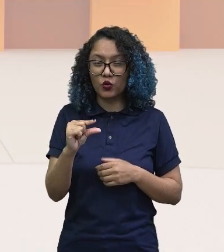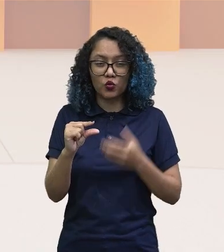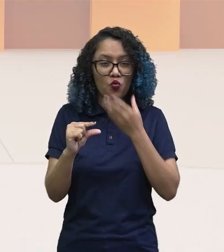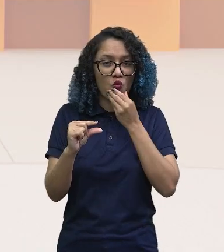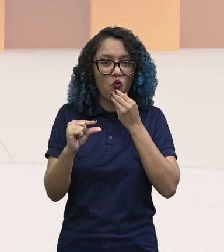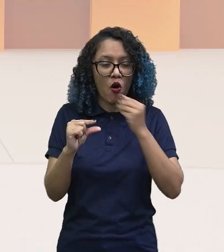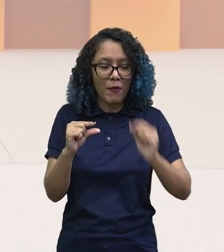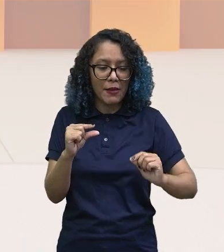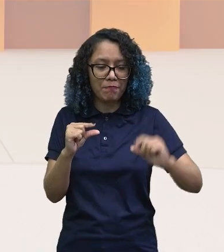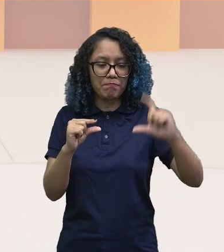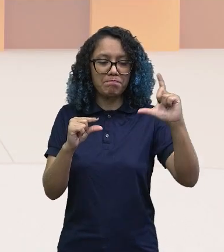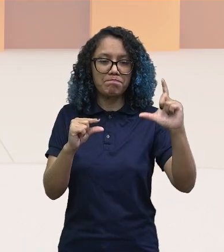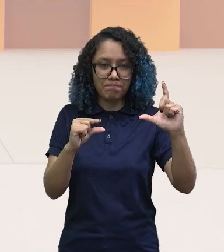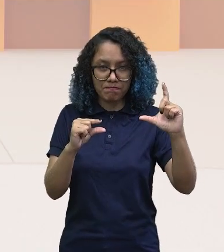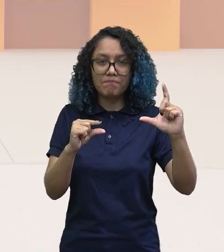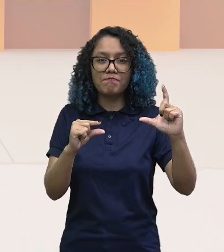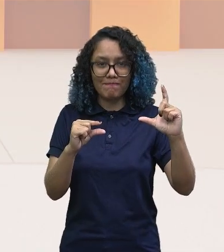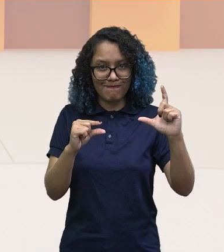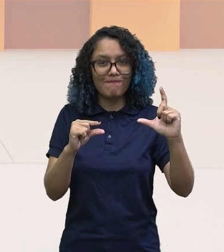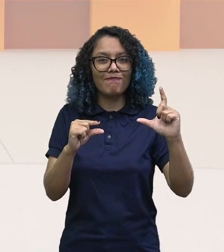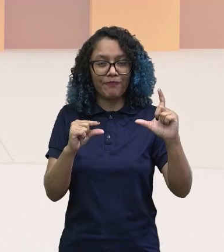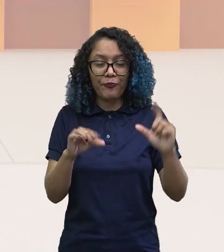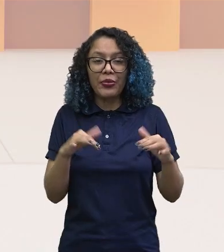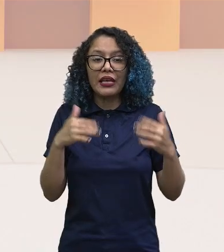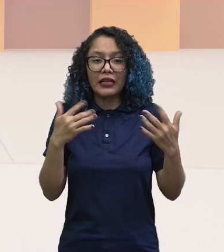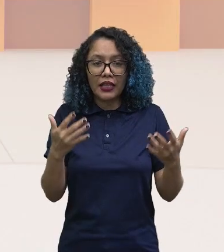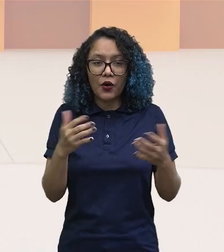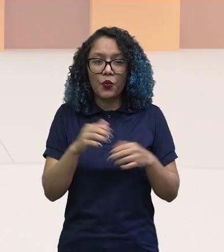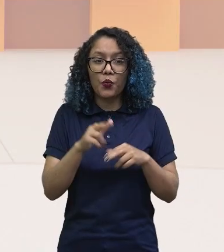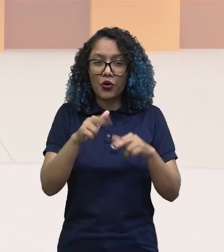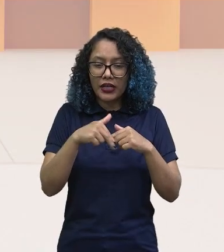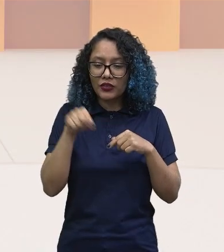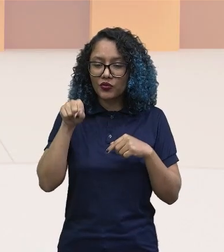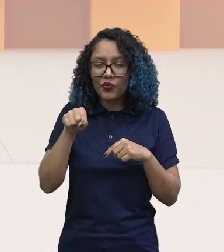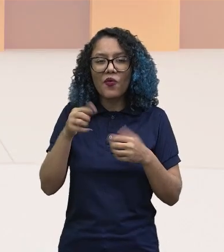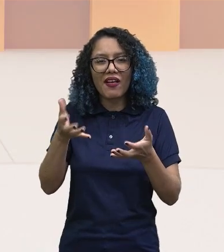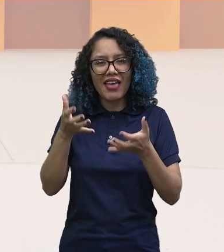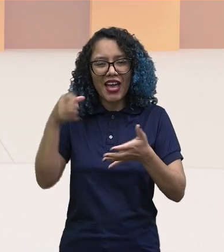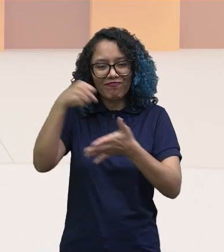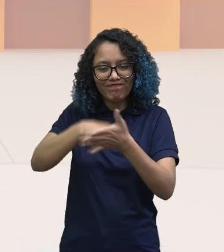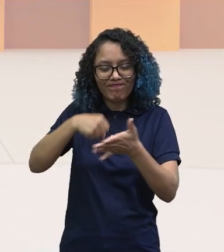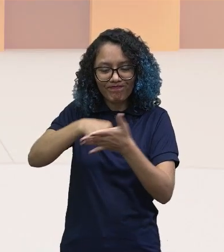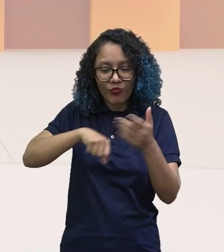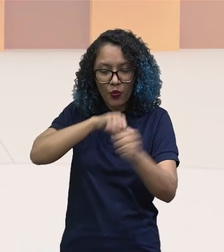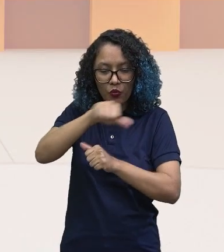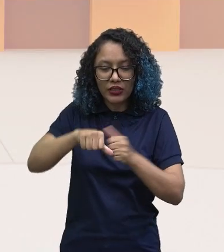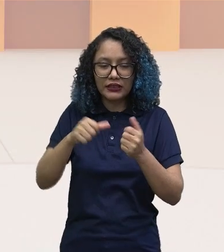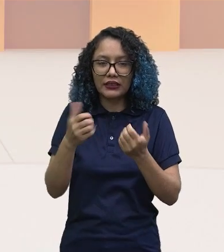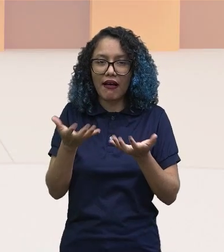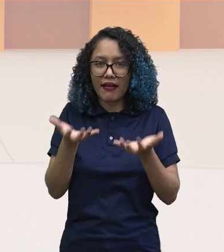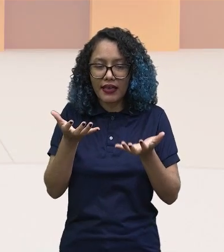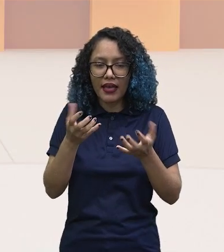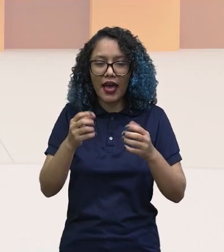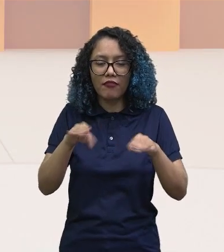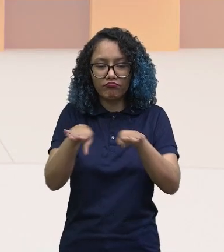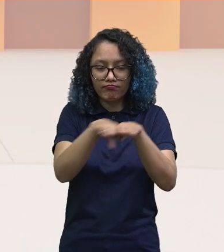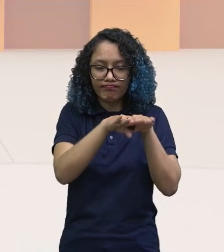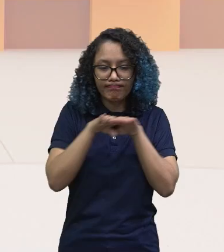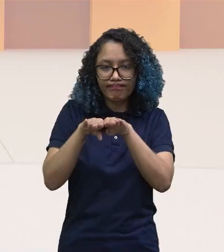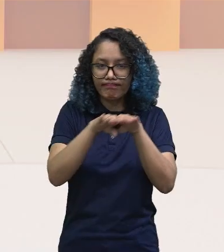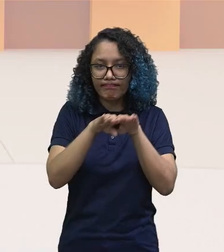que seus companheiros, do que os homens, elas vão passar a exigir essa igualdade de